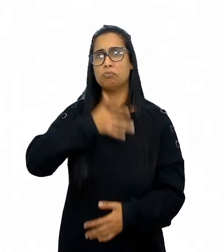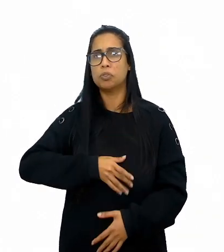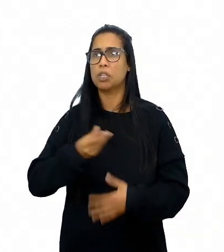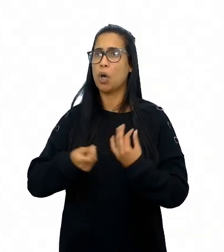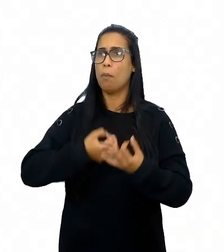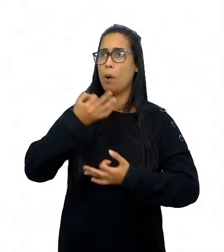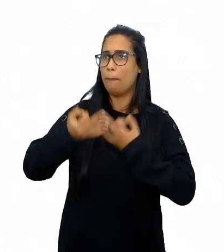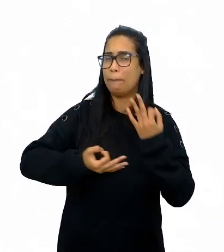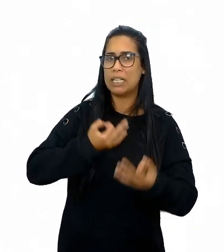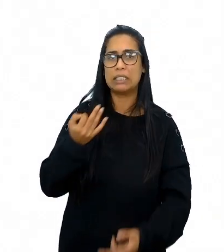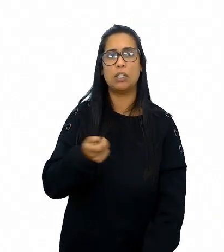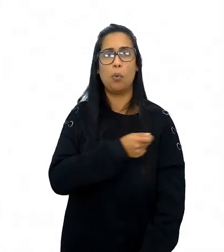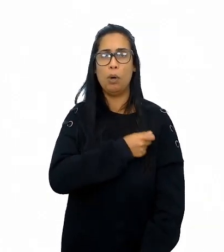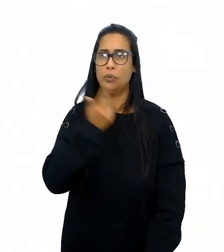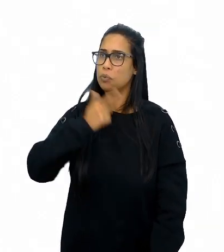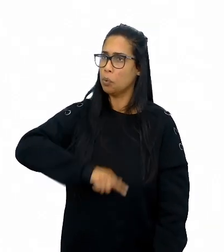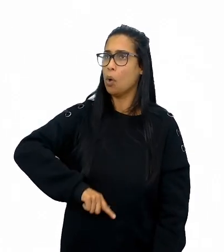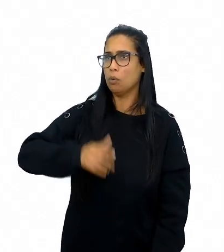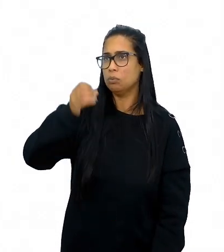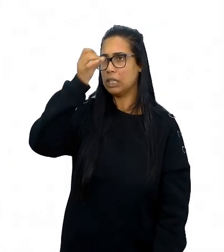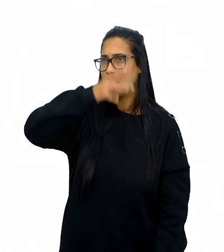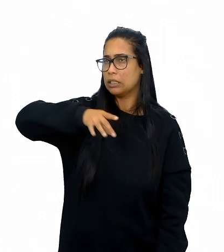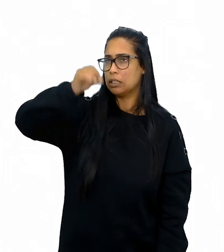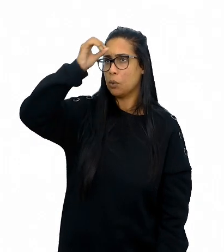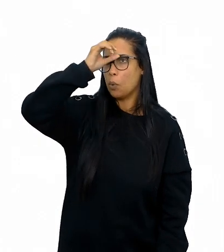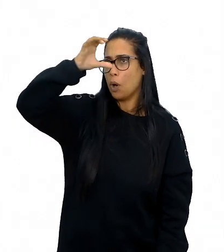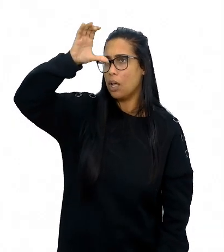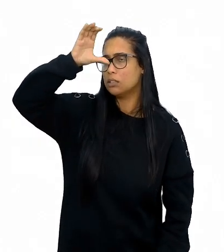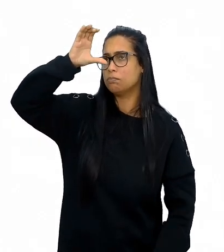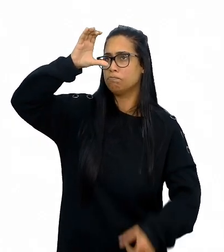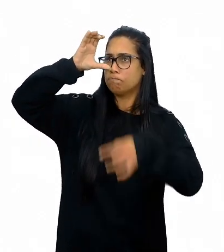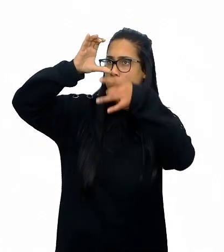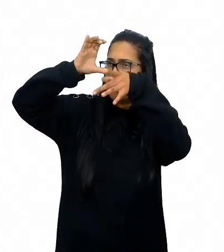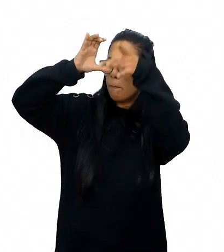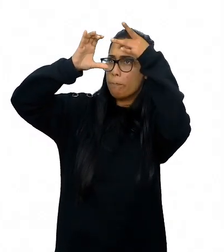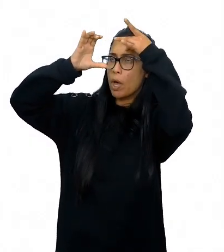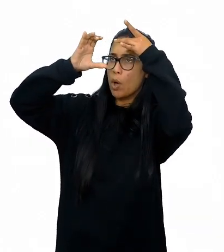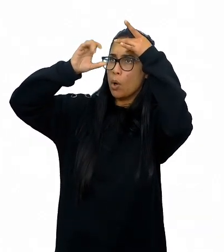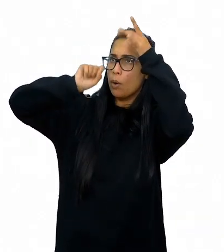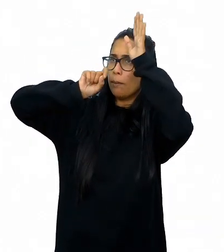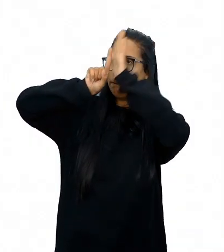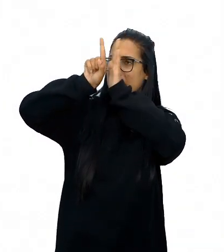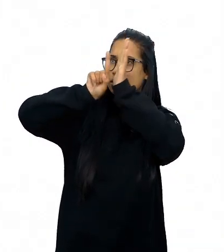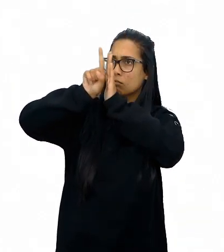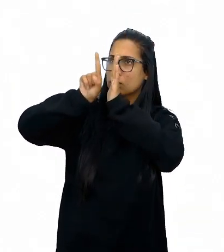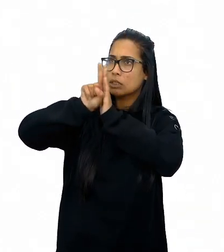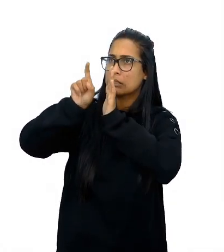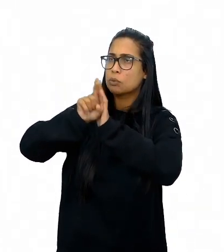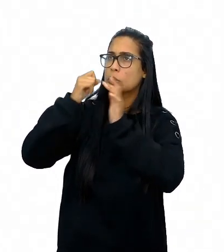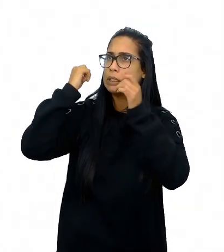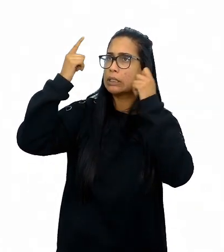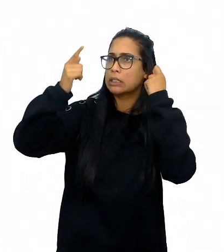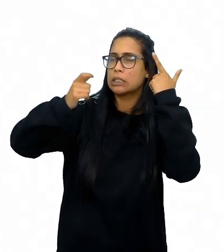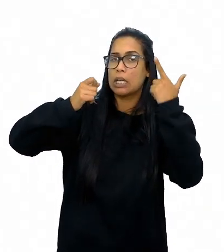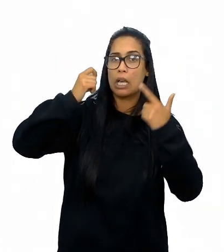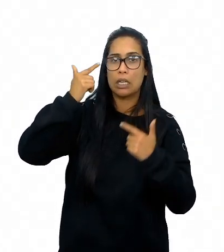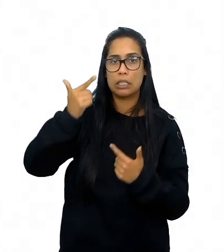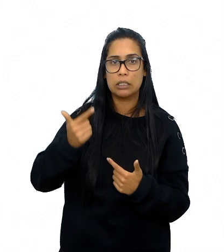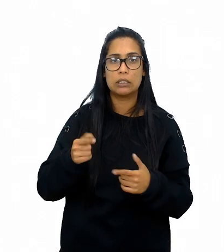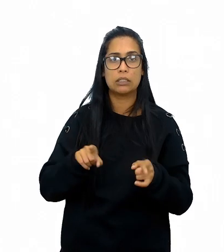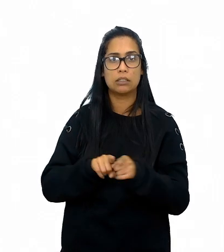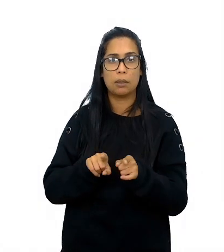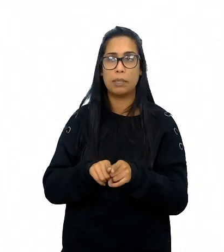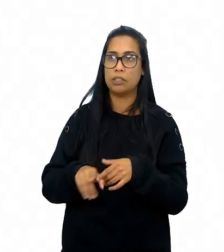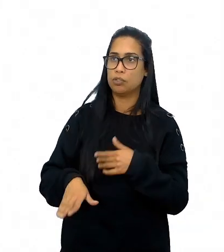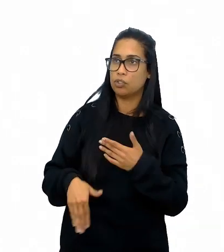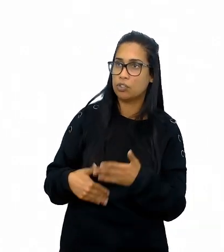argumentação e concluir, né, e definir alguma coisa, seja um conceito, seja alguma questão que eles estão ali maior,